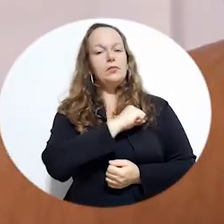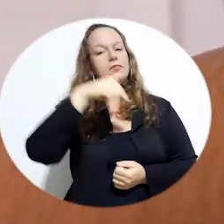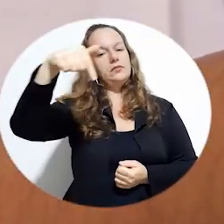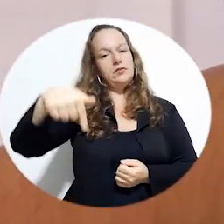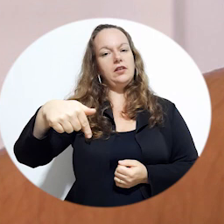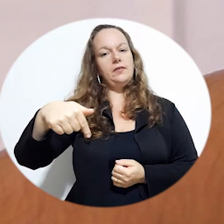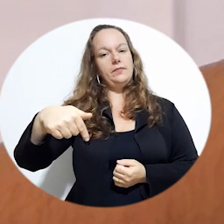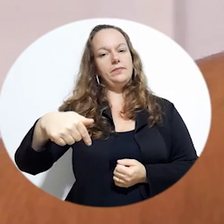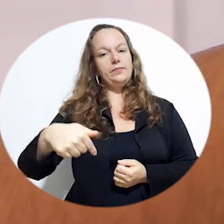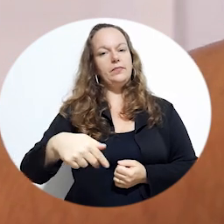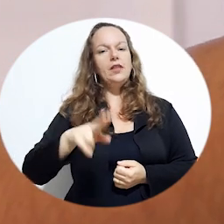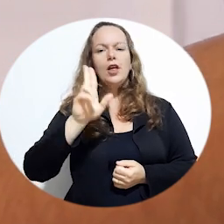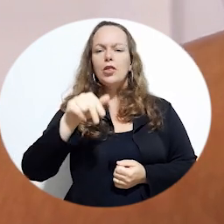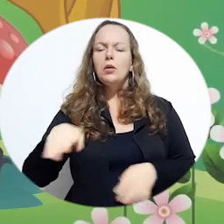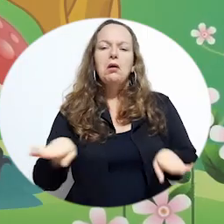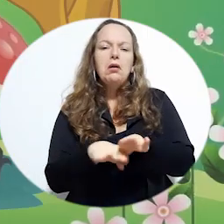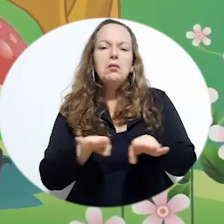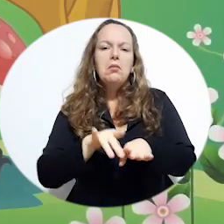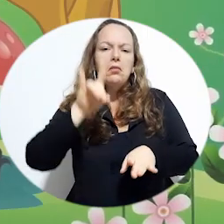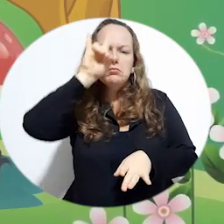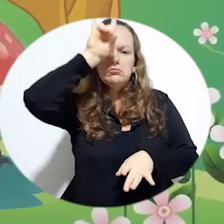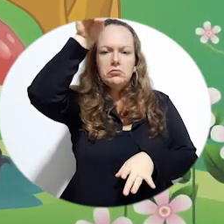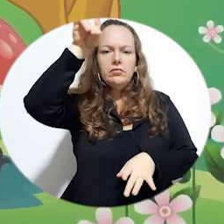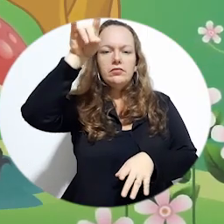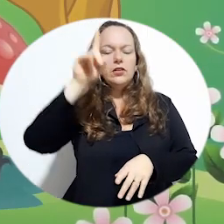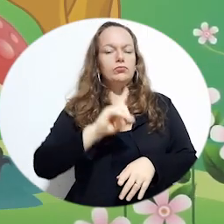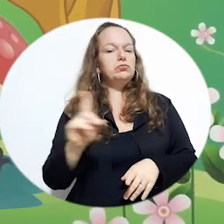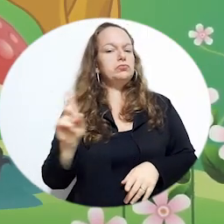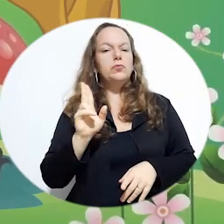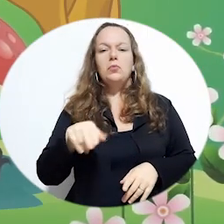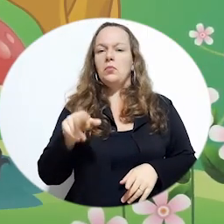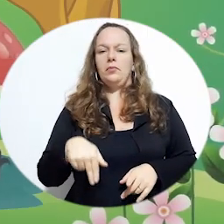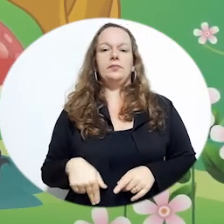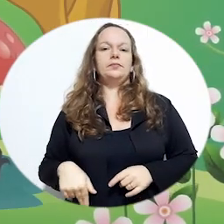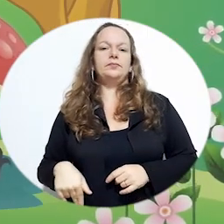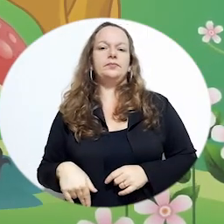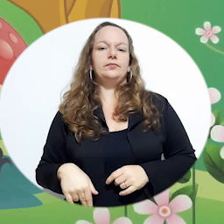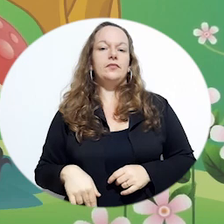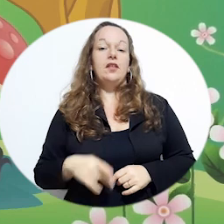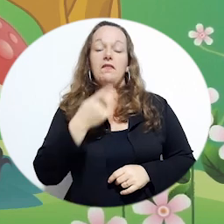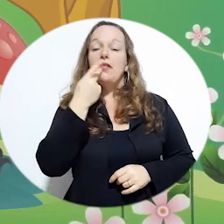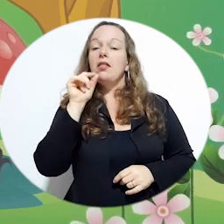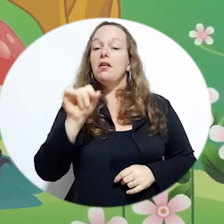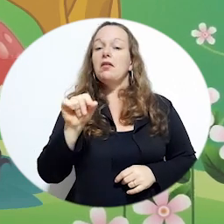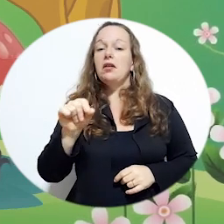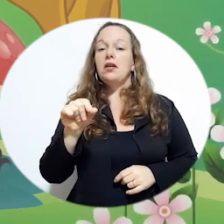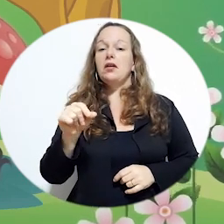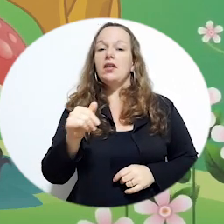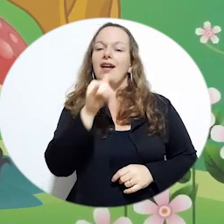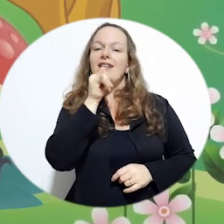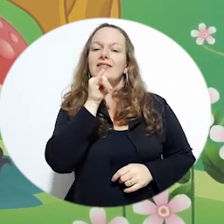não cometam adultério. Esse daqui significa que nós não